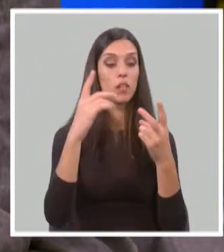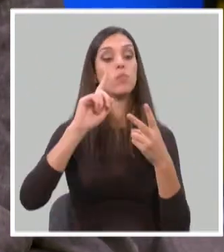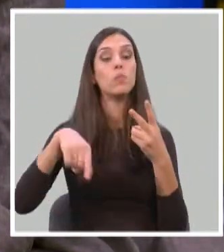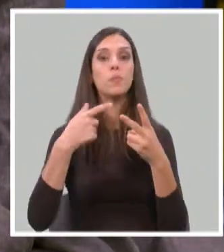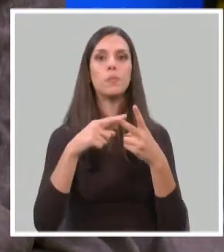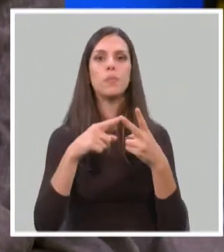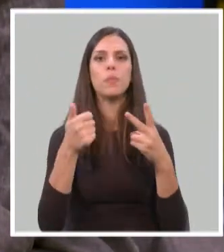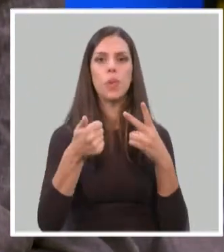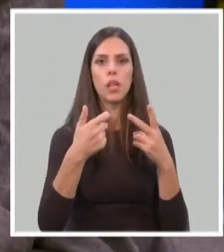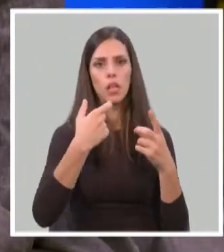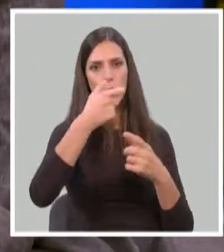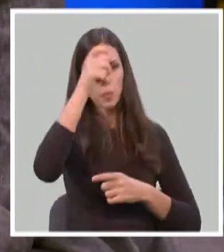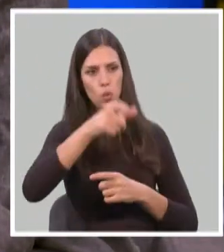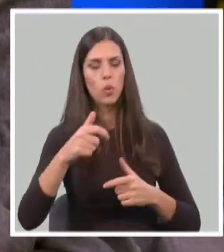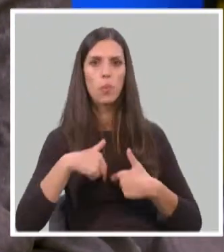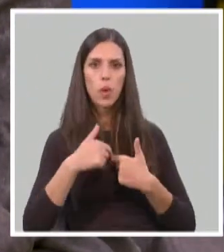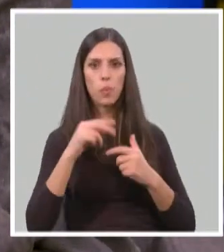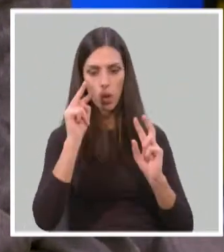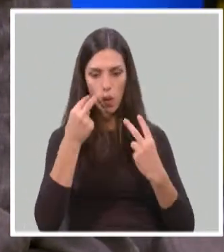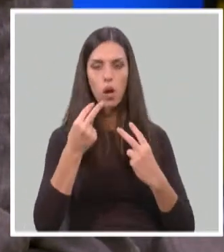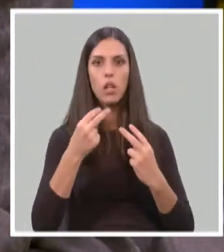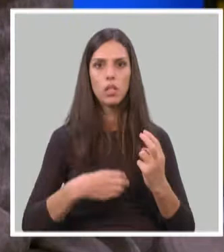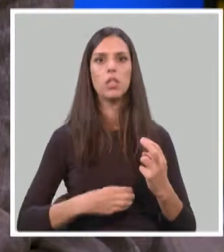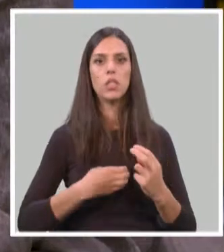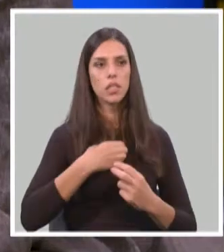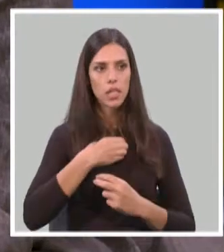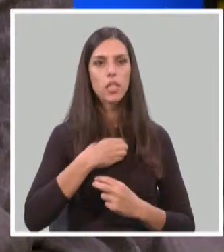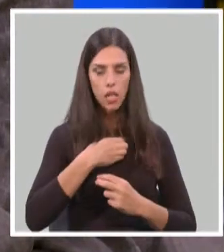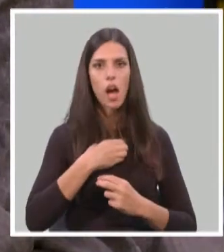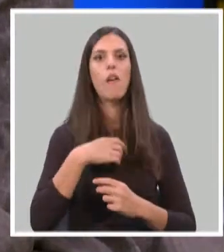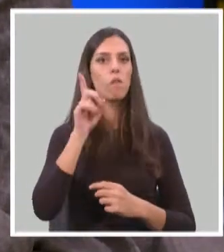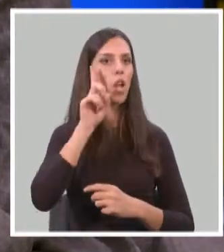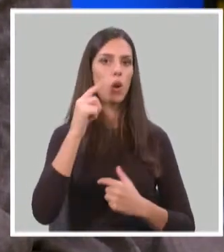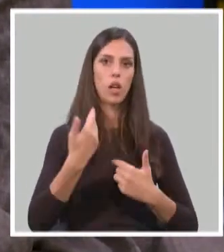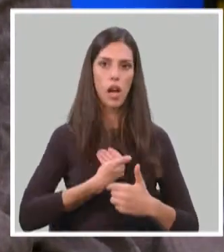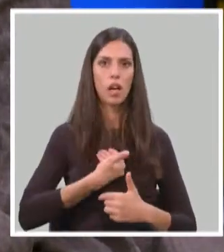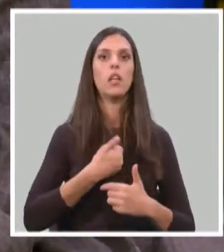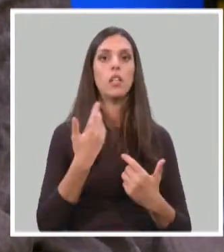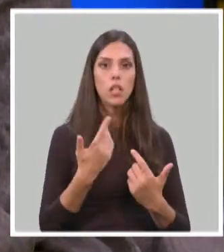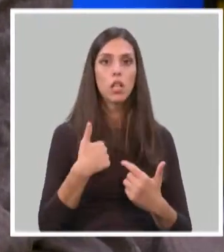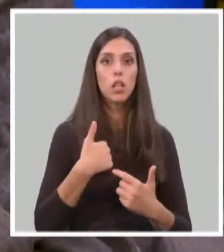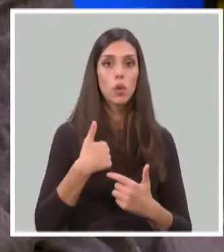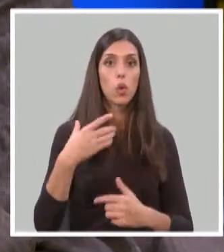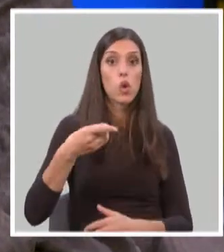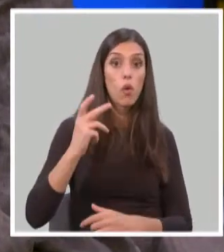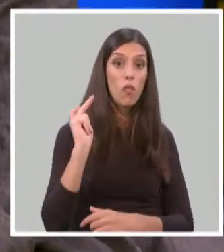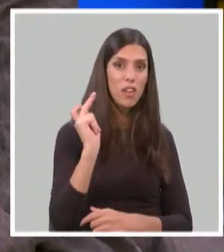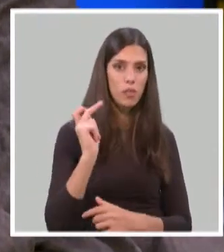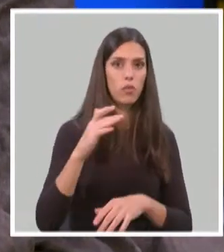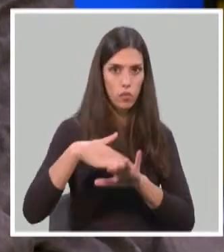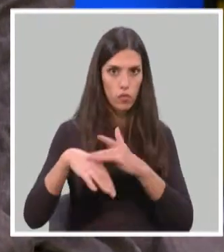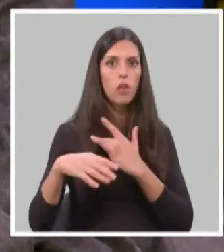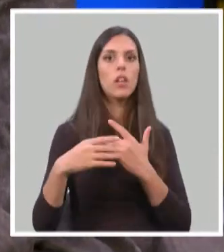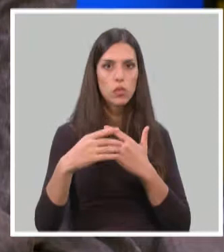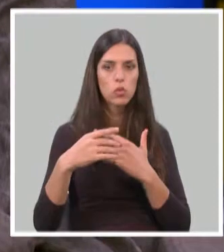mais valor do que aquilo que se calhar acham de si próprias. E digo com muito orgulho que em 9 anos a fazer isto, já tive muitas turmas e